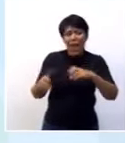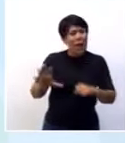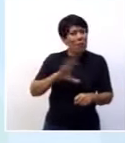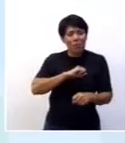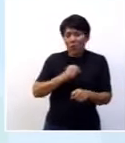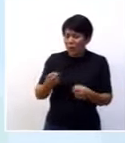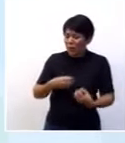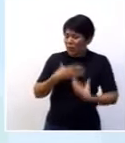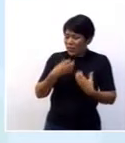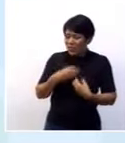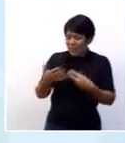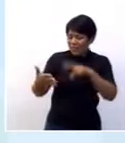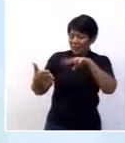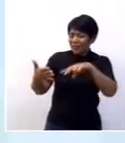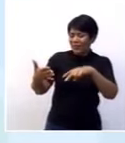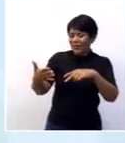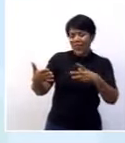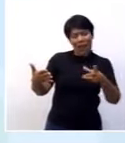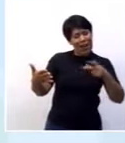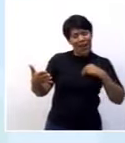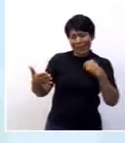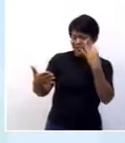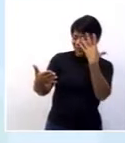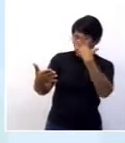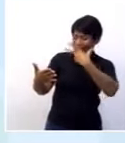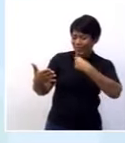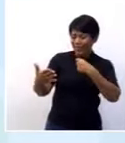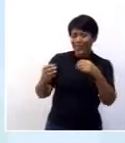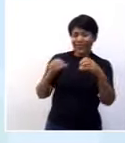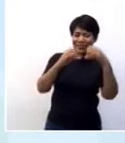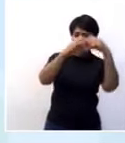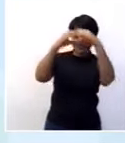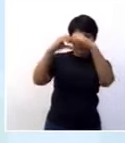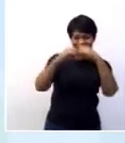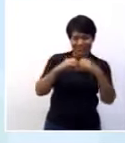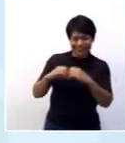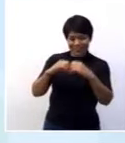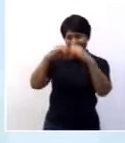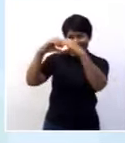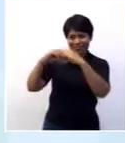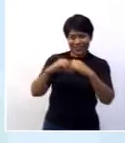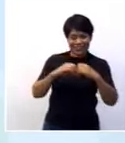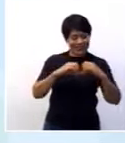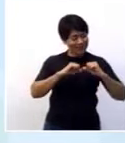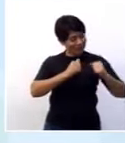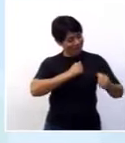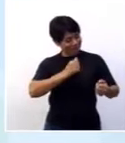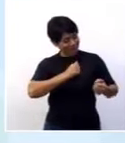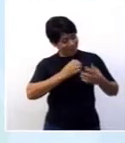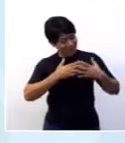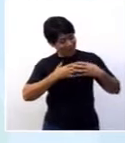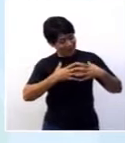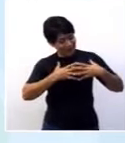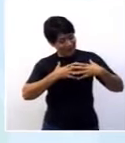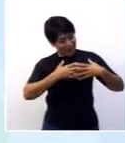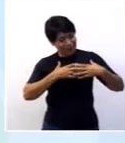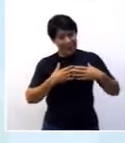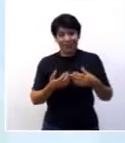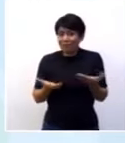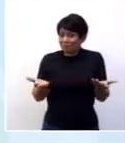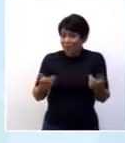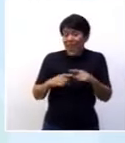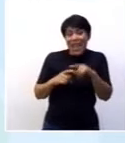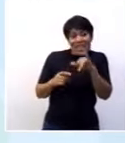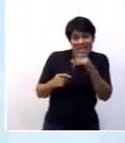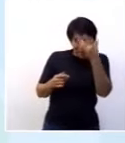Mary, o Ícaro vai achar tudo lindo, vai ver coraçãozinho estourando à sua volta. Né? Agora, se for alguém